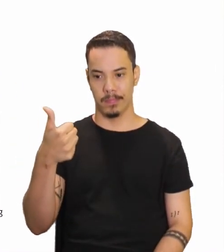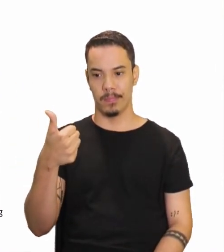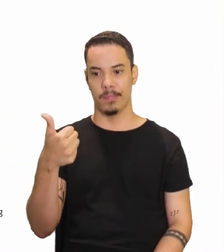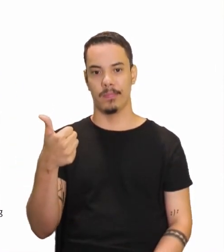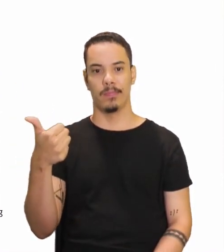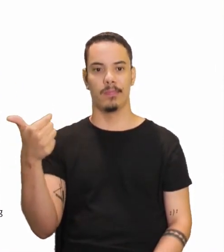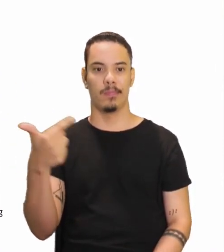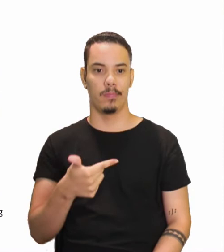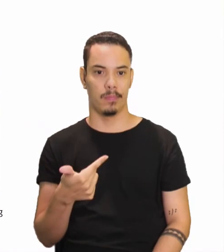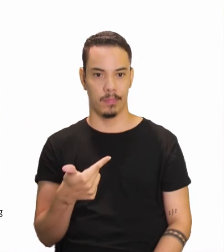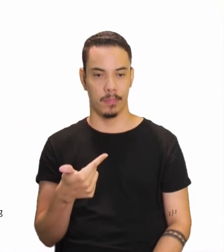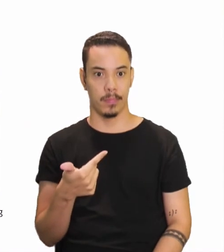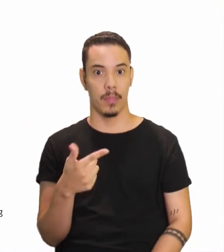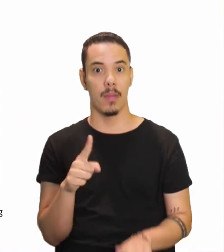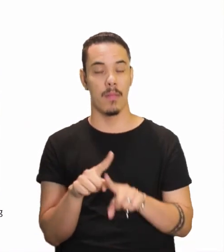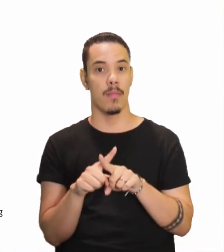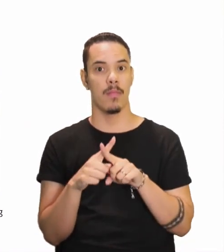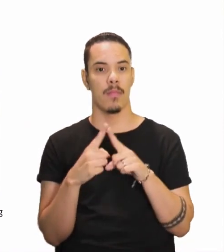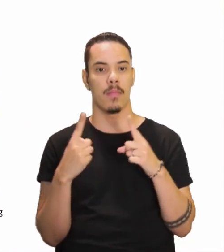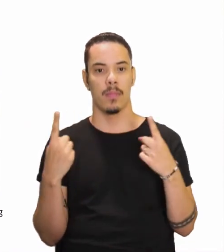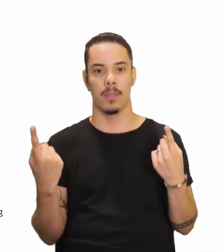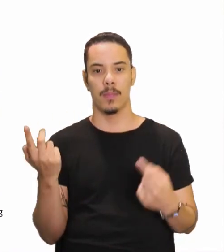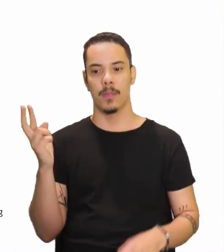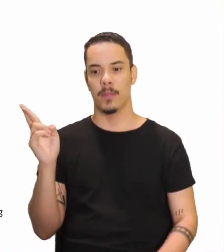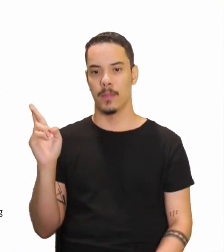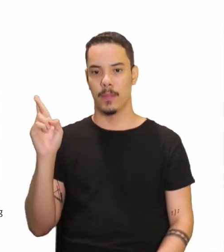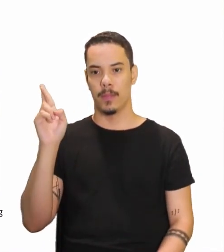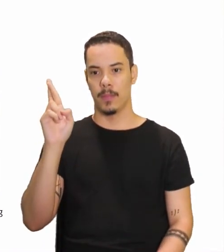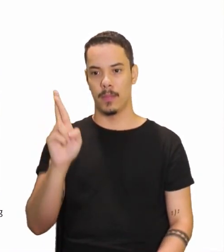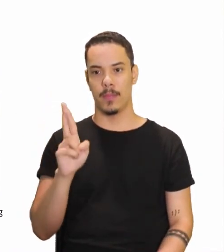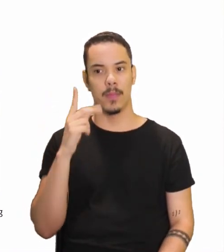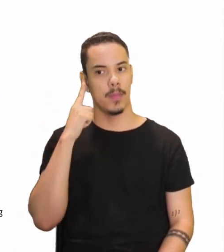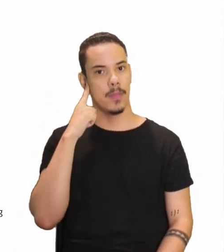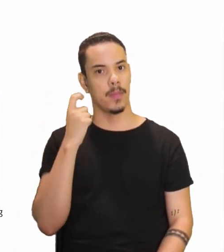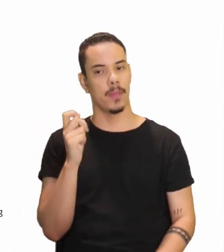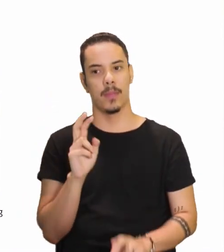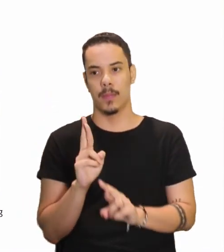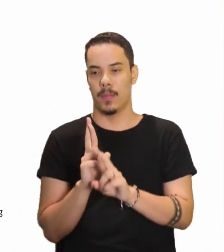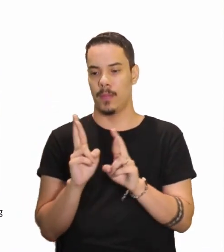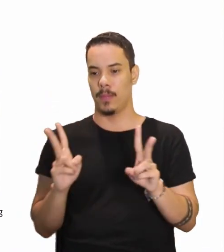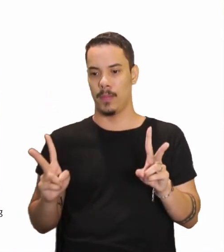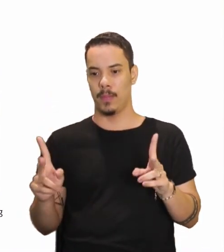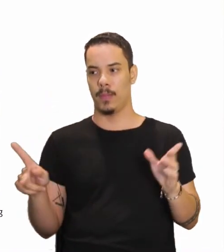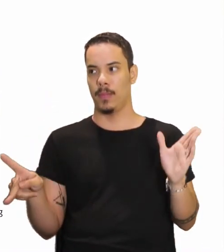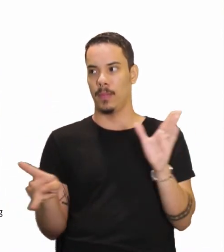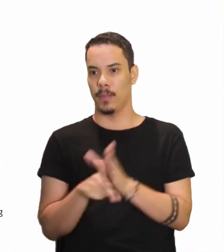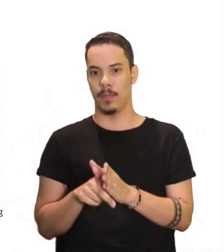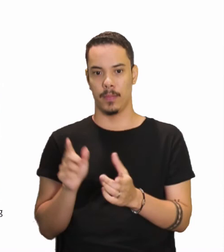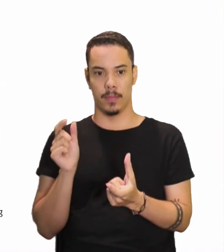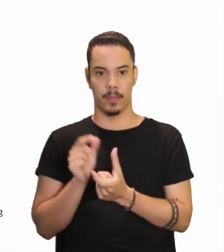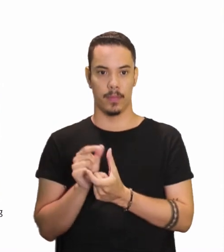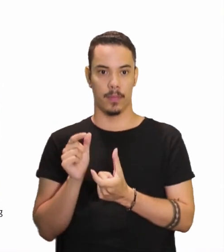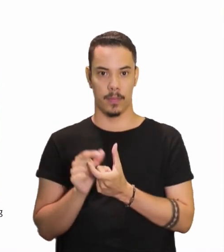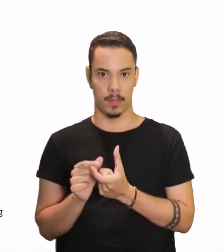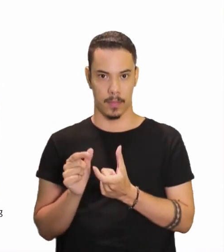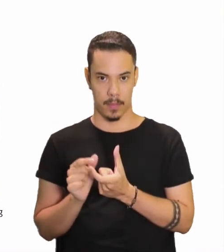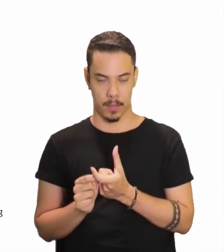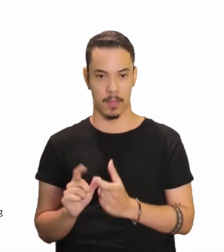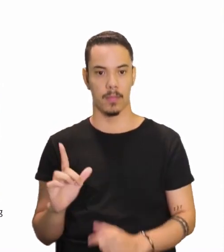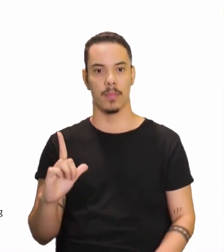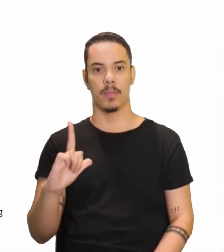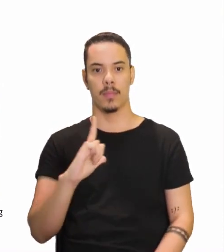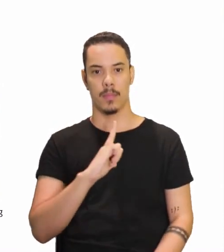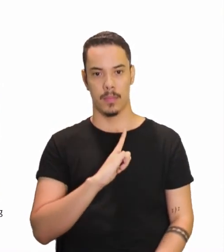S na segunda. Só que representando sons diferentes, ou seja, fonemas diferentes. Eu